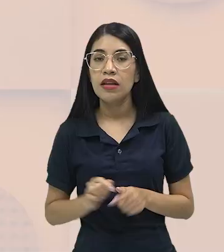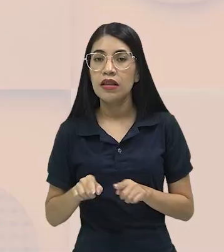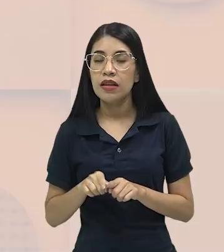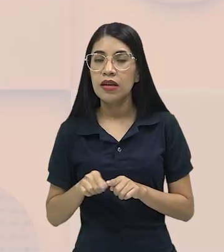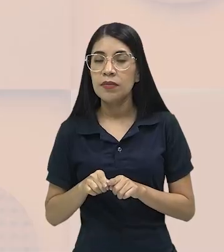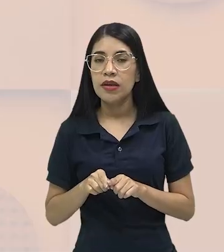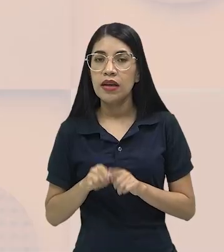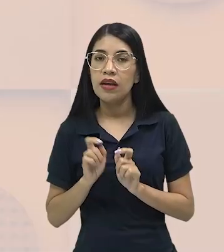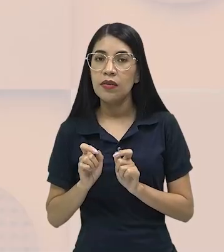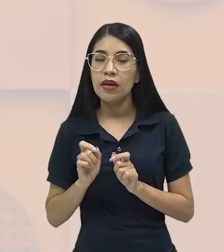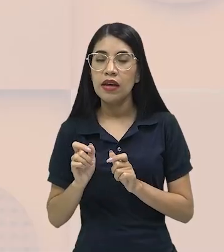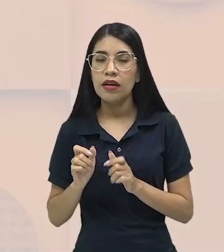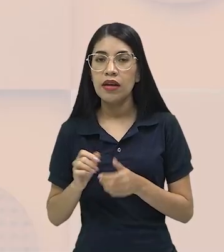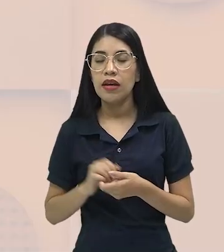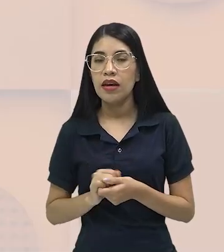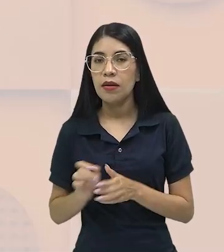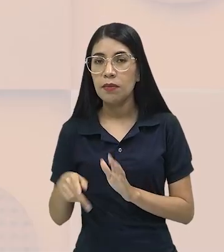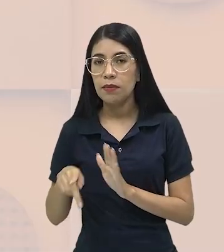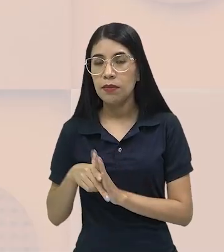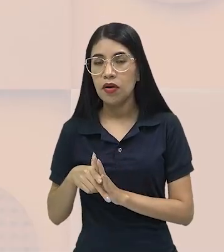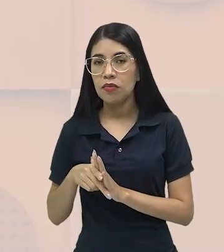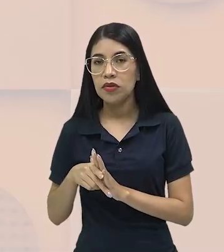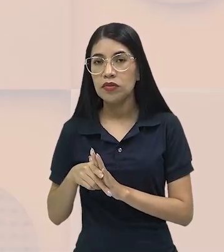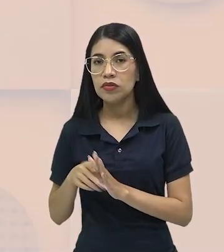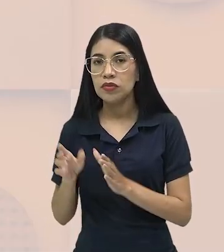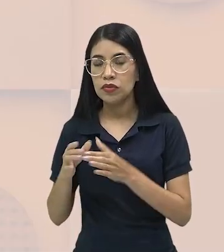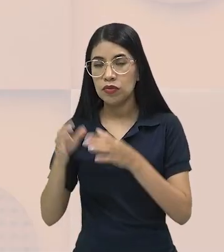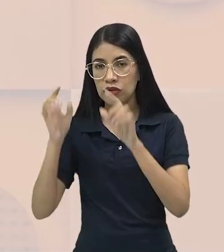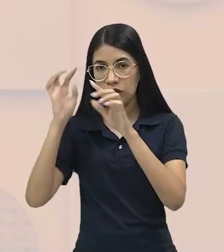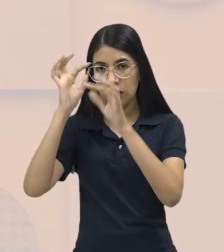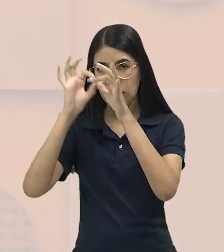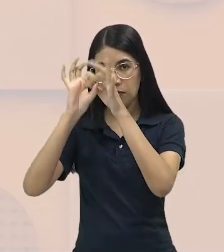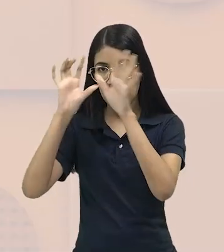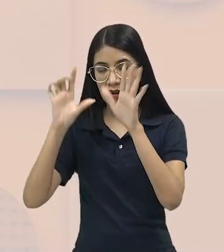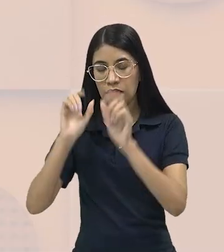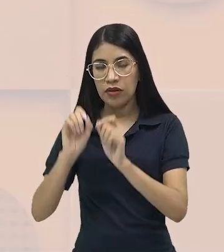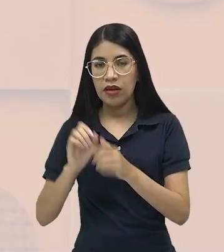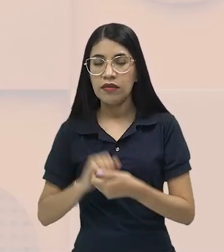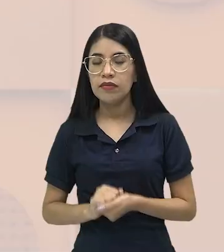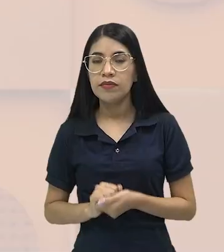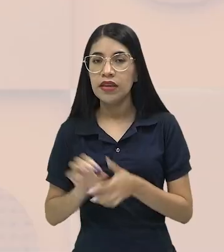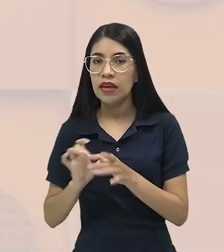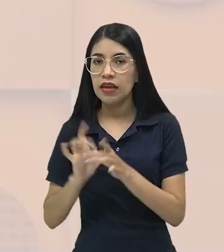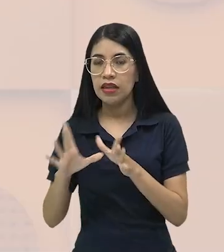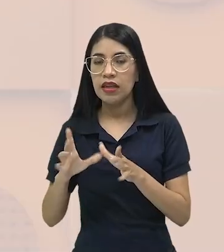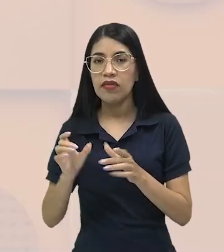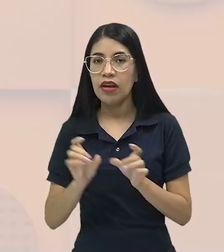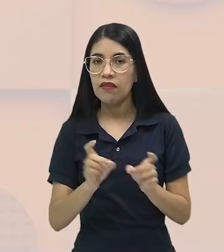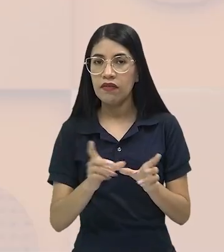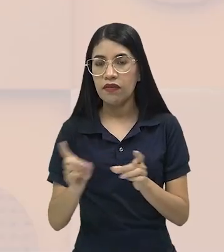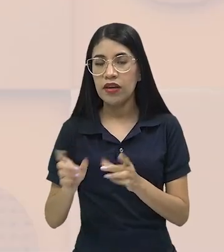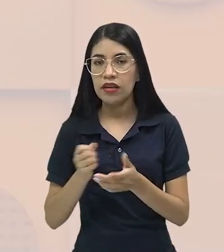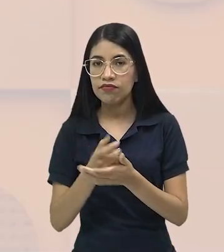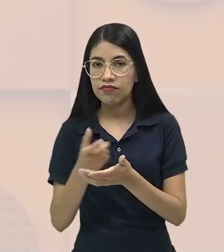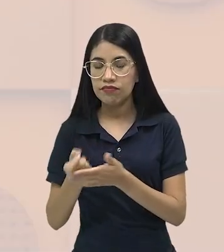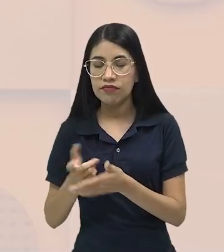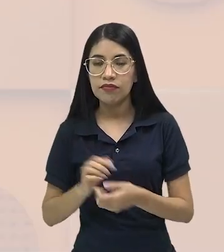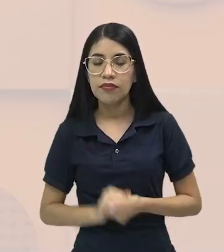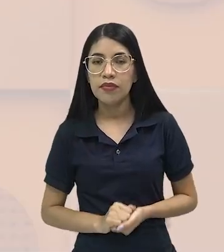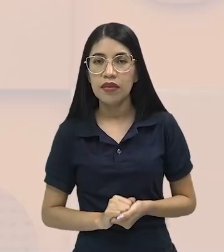parte do pensamento liberal, tá bom? Essa ideia do livre comércio, tá bom? E a ideia